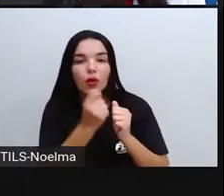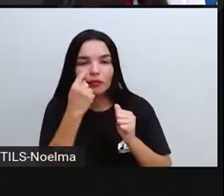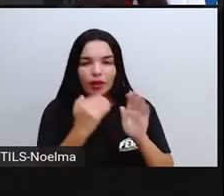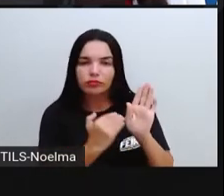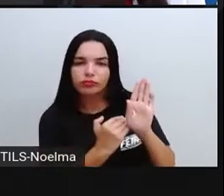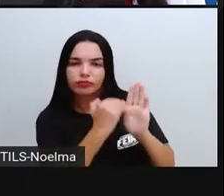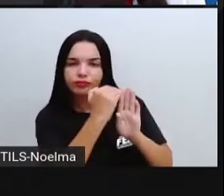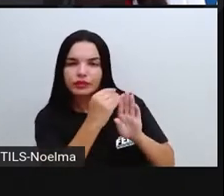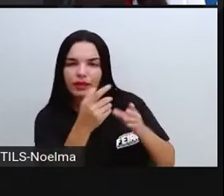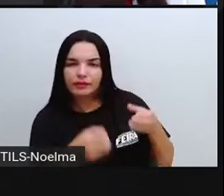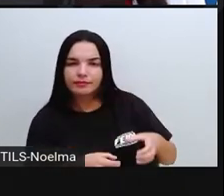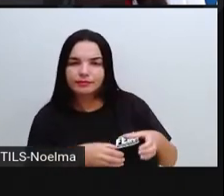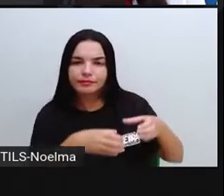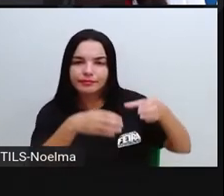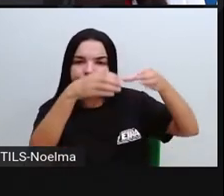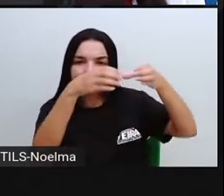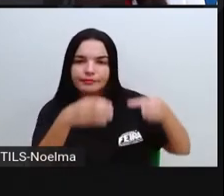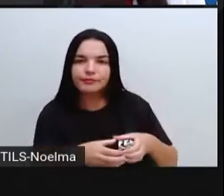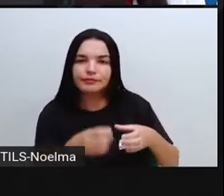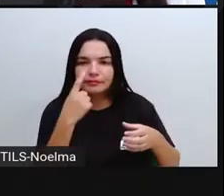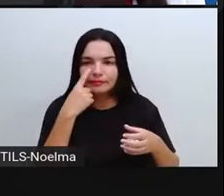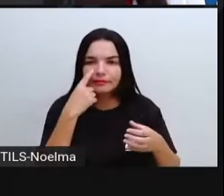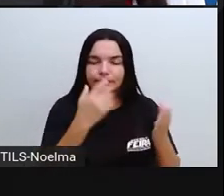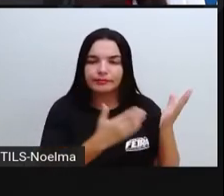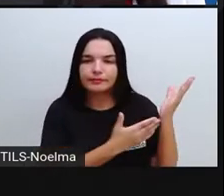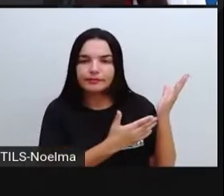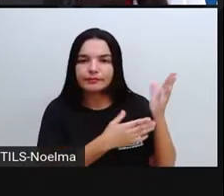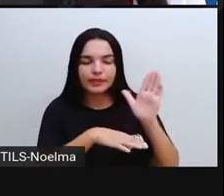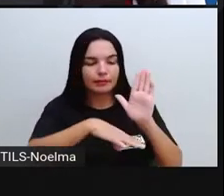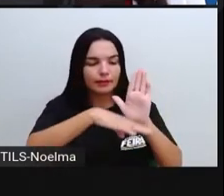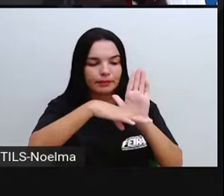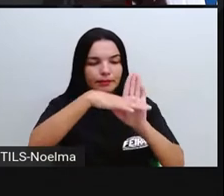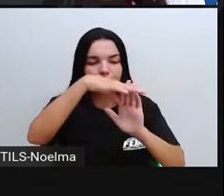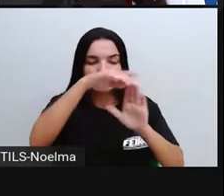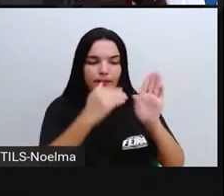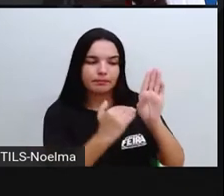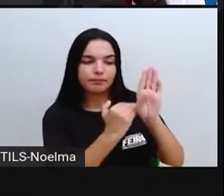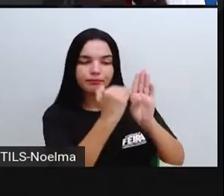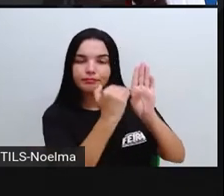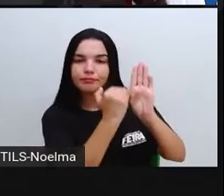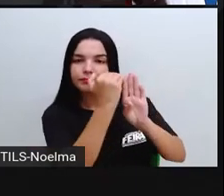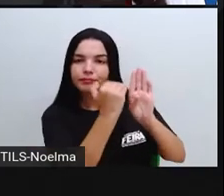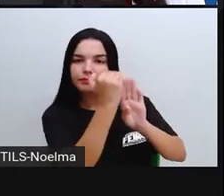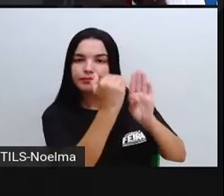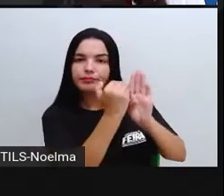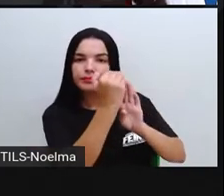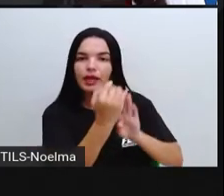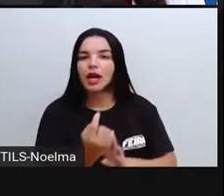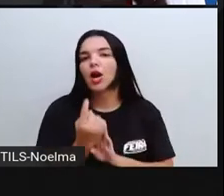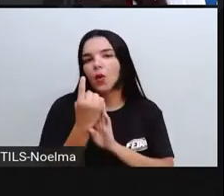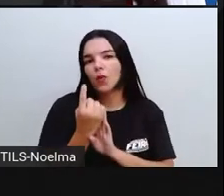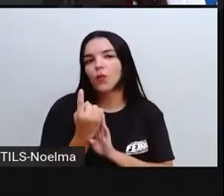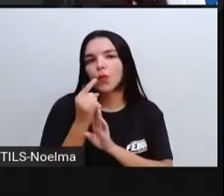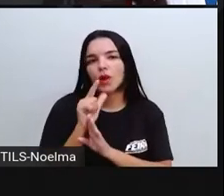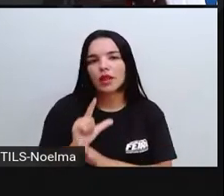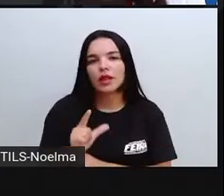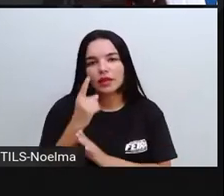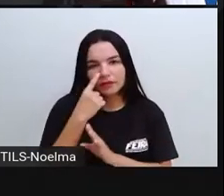nós percebemos que da mesma marca que está o 1.000 ml, a gente tem o que aqui?